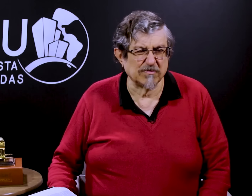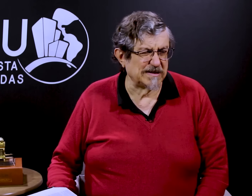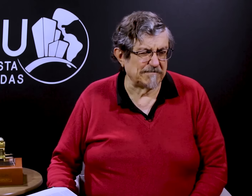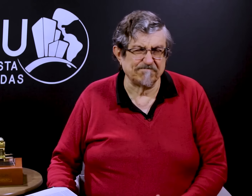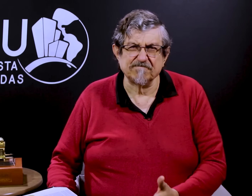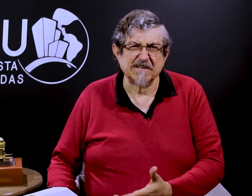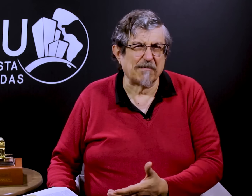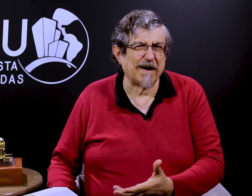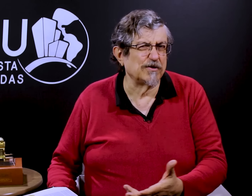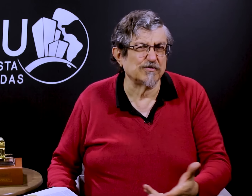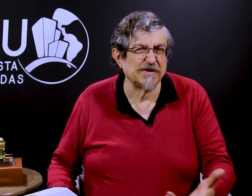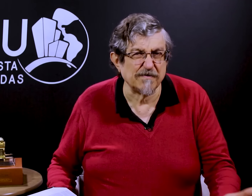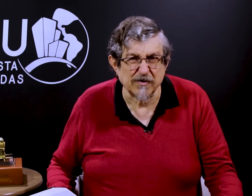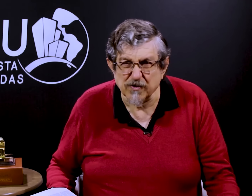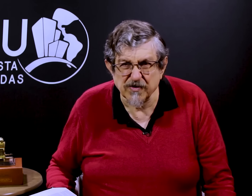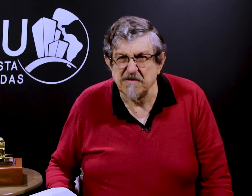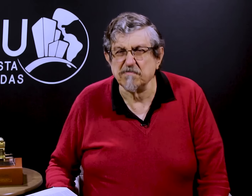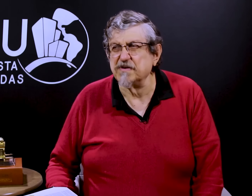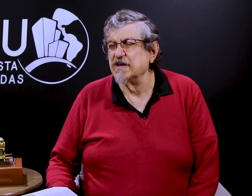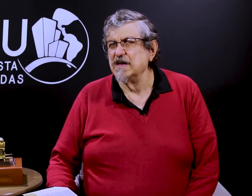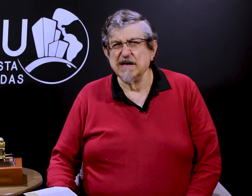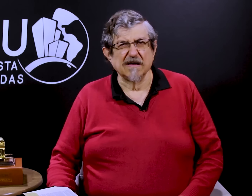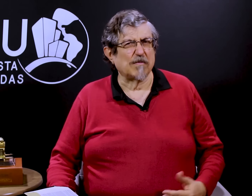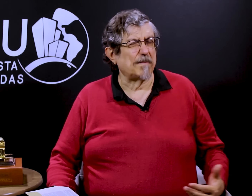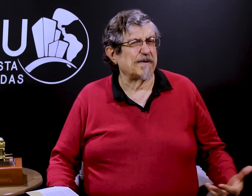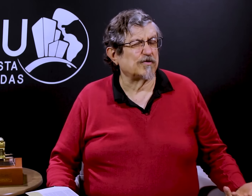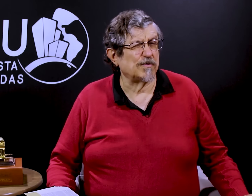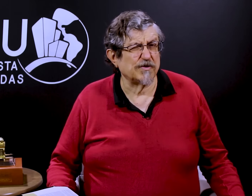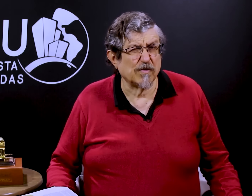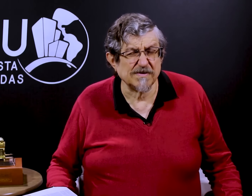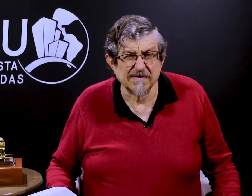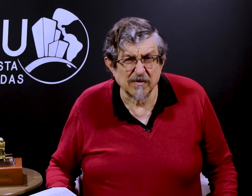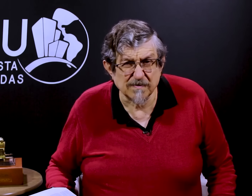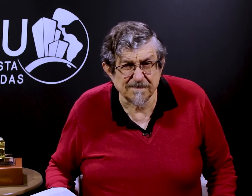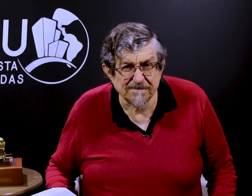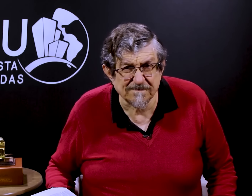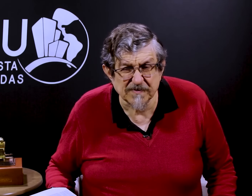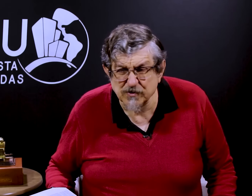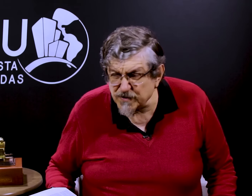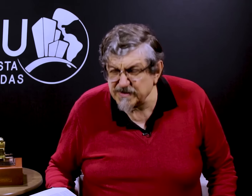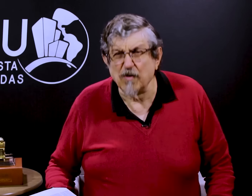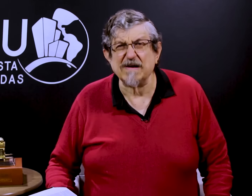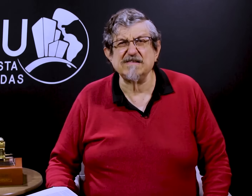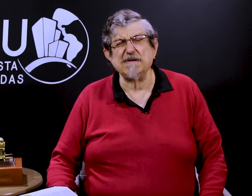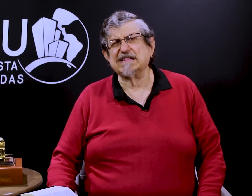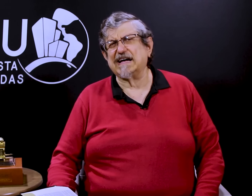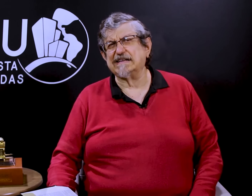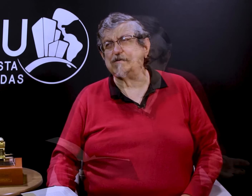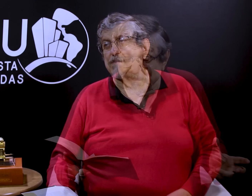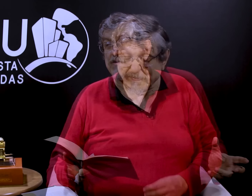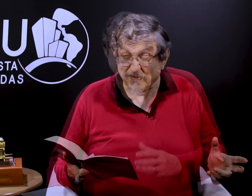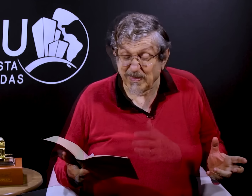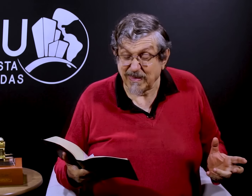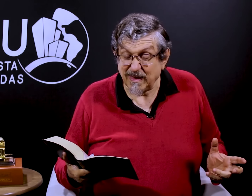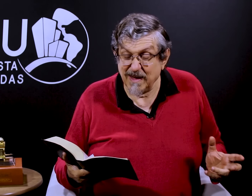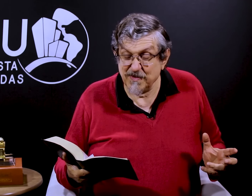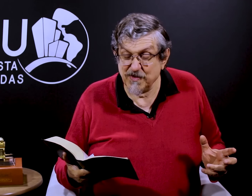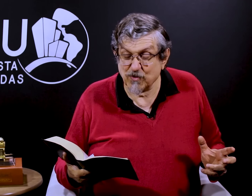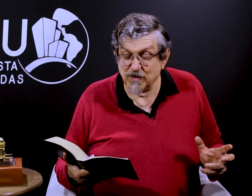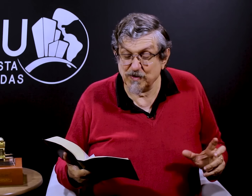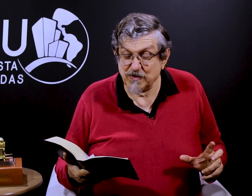exemplo que trabalha num serviço simples que é uma pessoa de condição social mais limitada uma